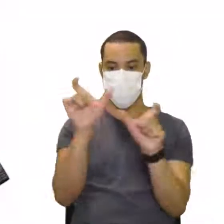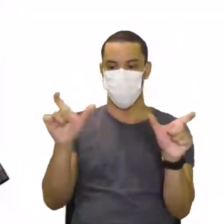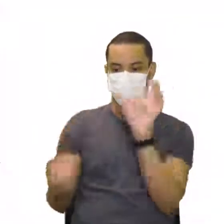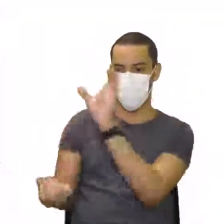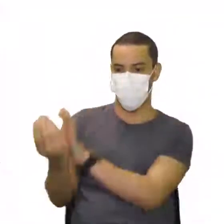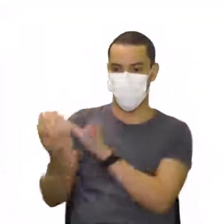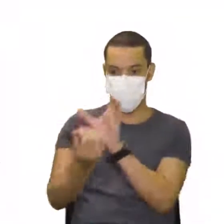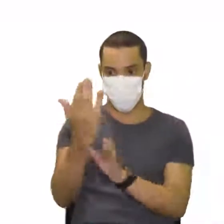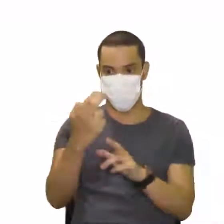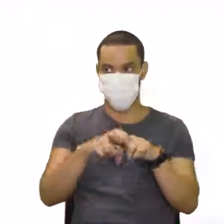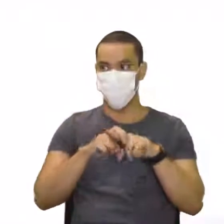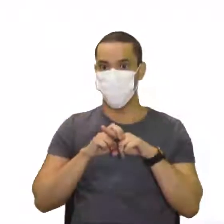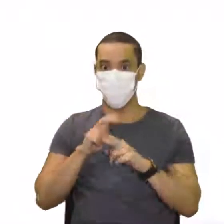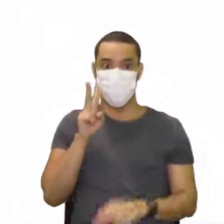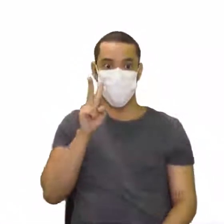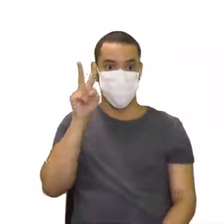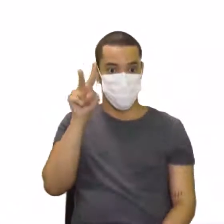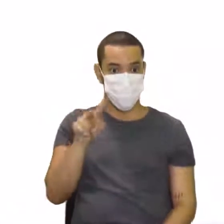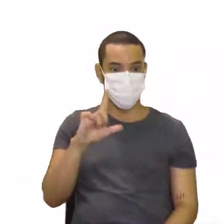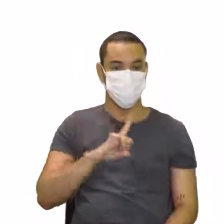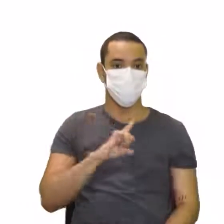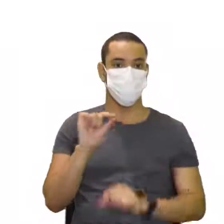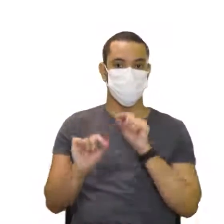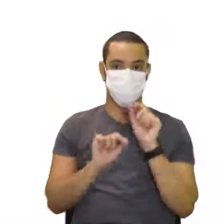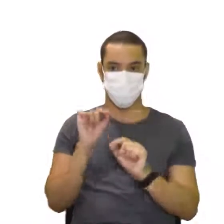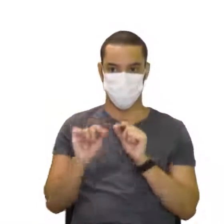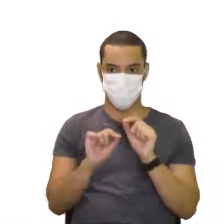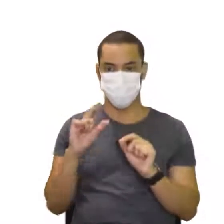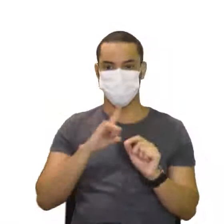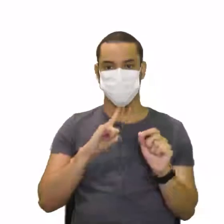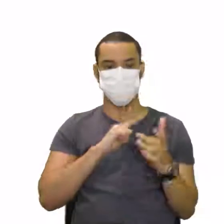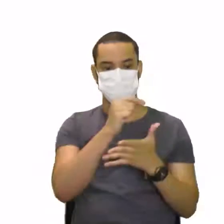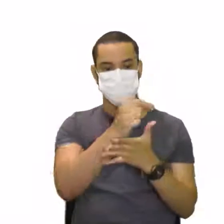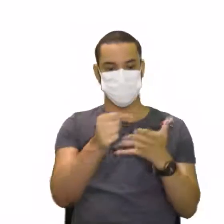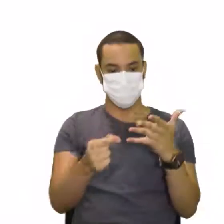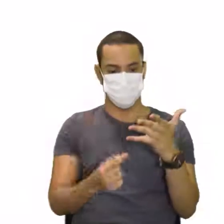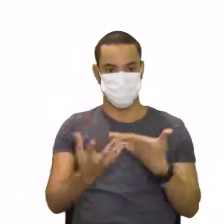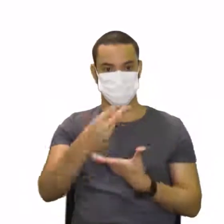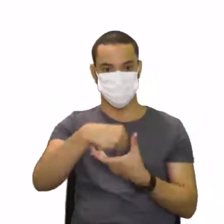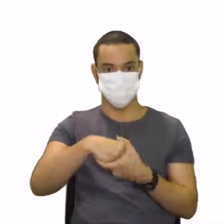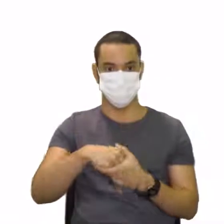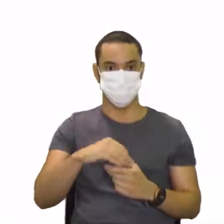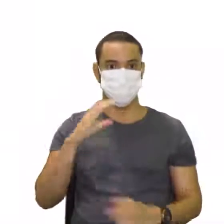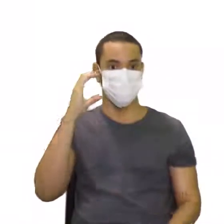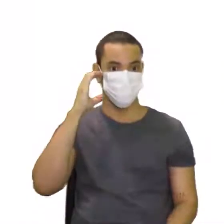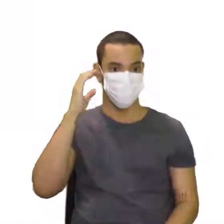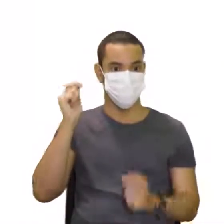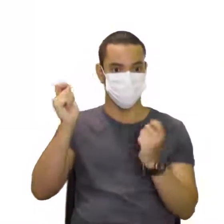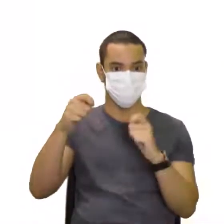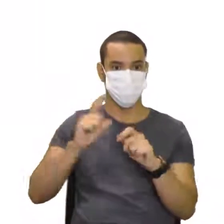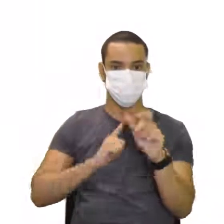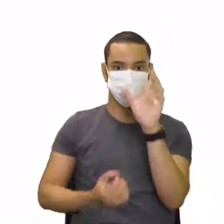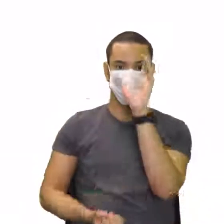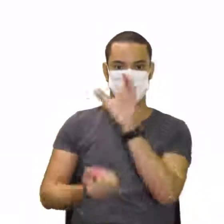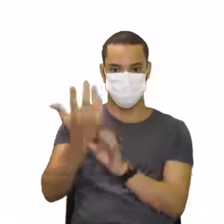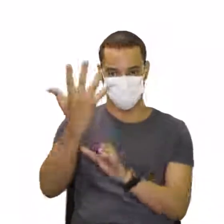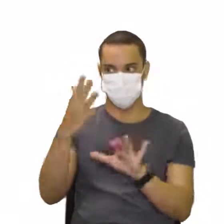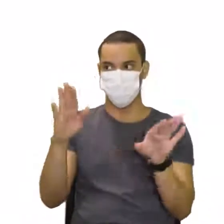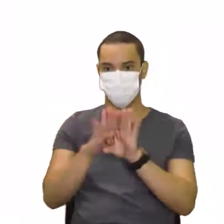Então, aqui, se a gente for ver, entre os elementos básicos do telefone tem, né, o diafragma aqui,